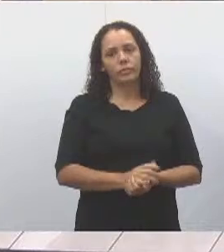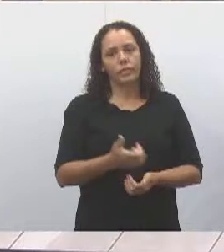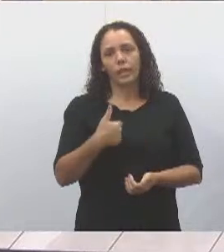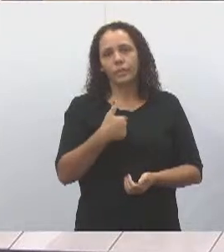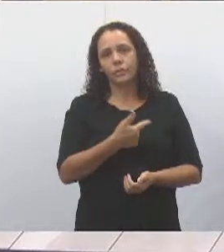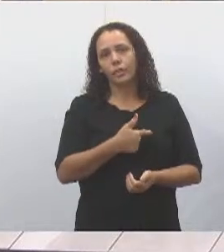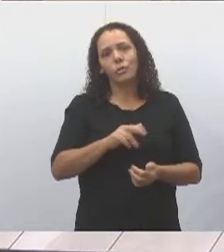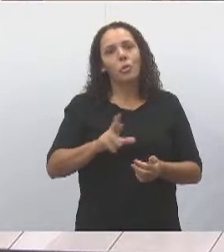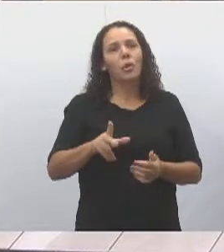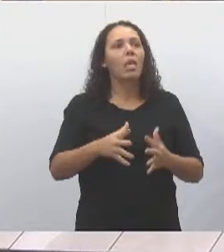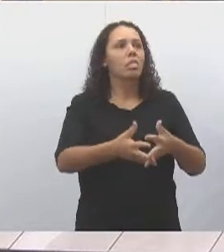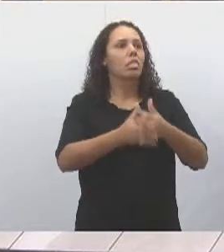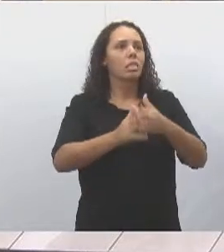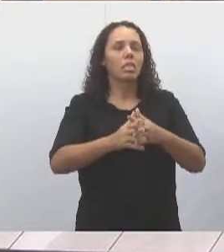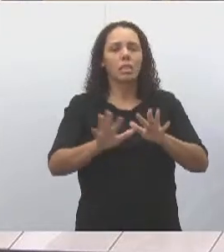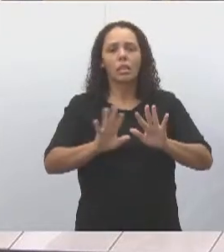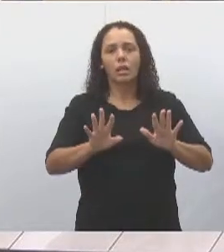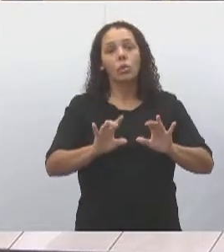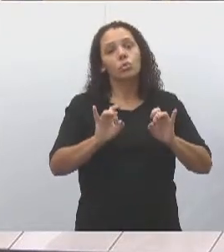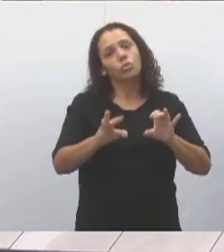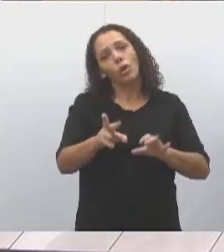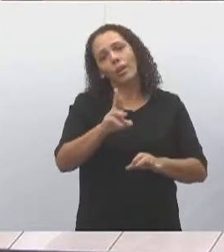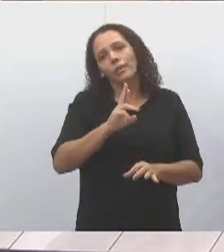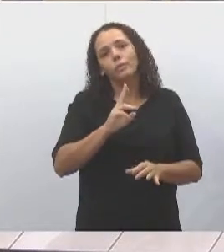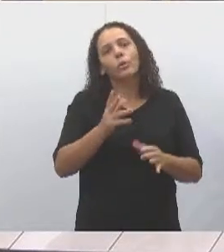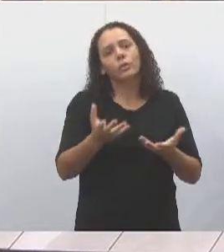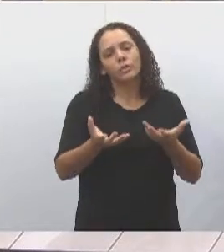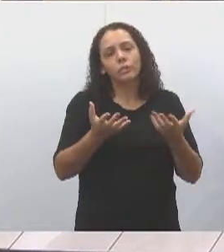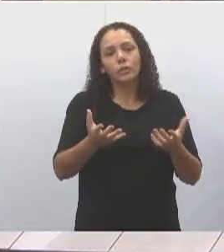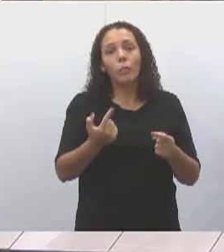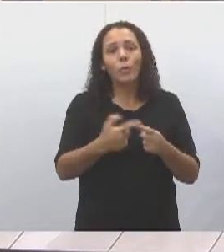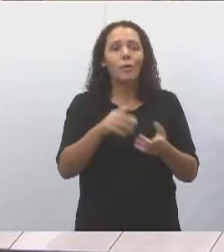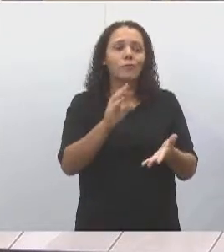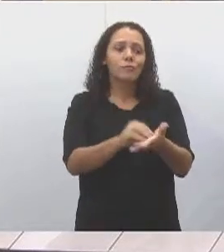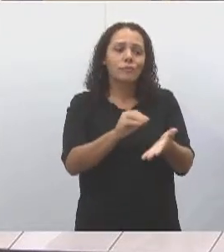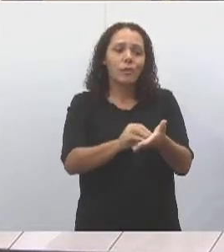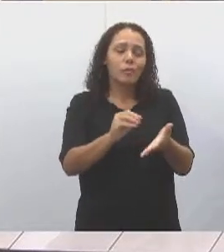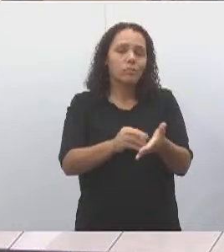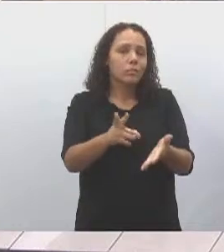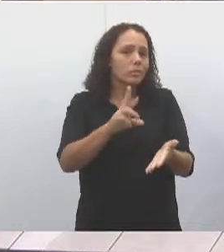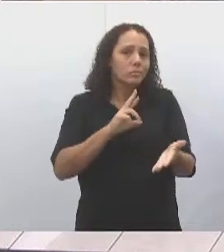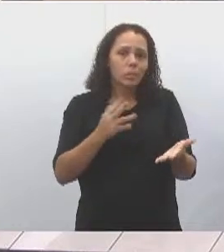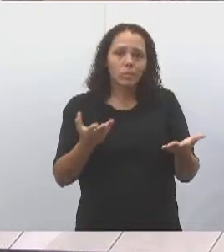não quer fazer confusão, a gente só quer resposta, que não está tendo resposta aqui.